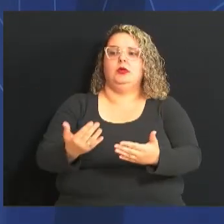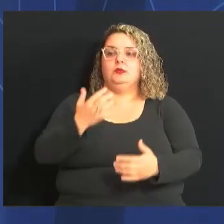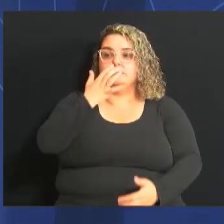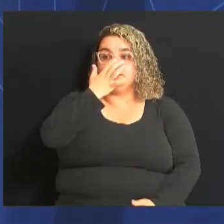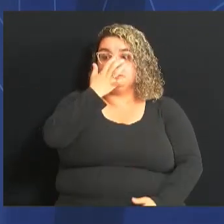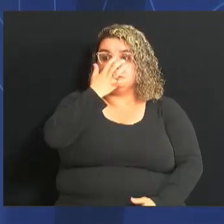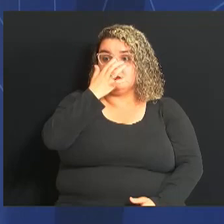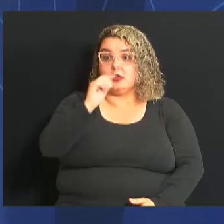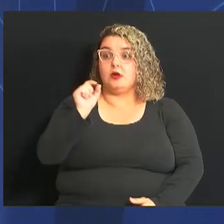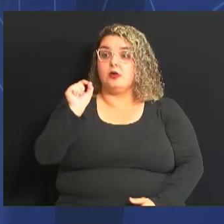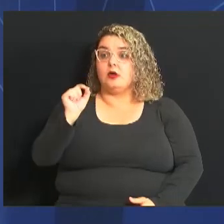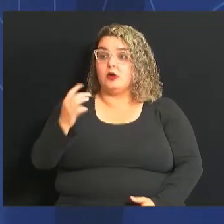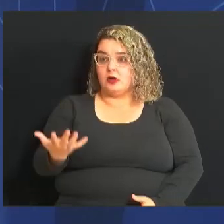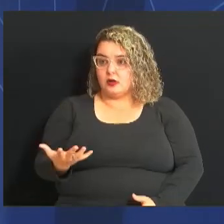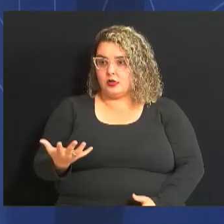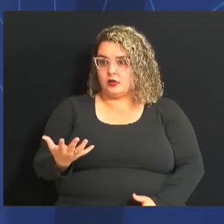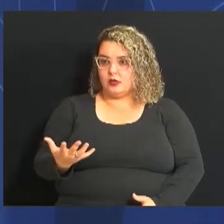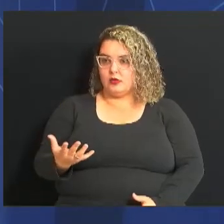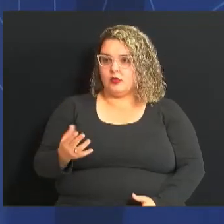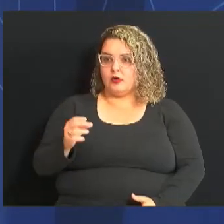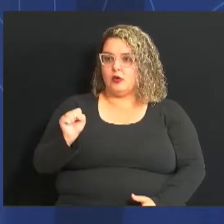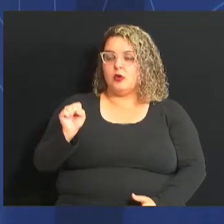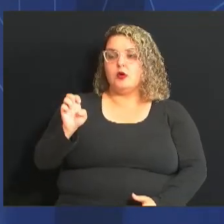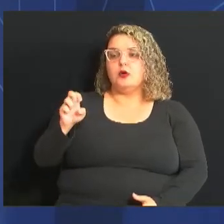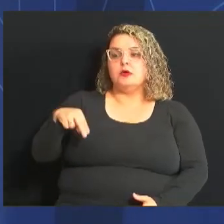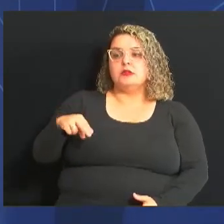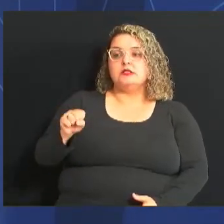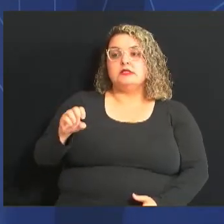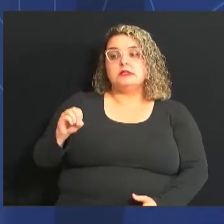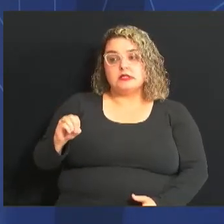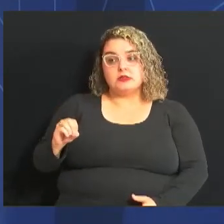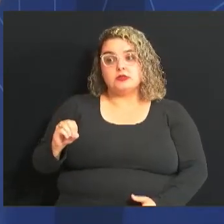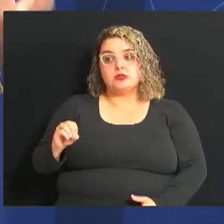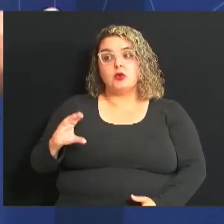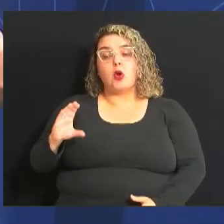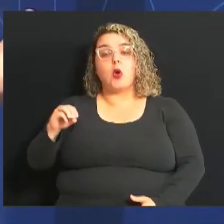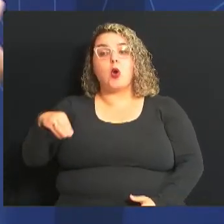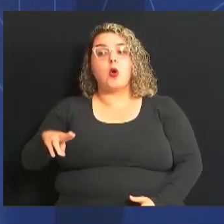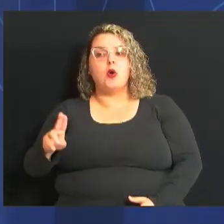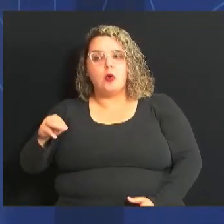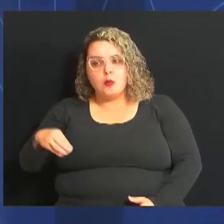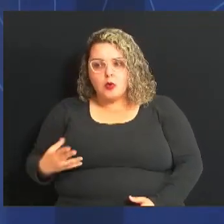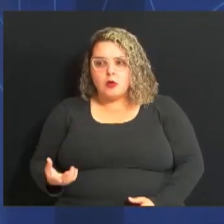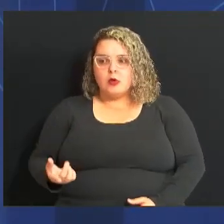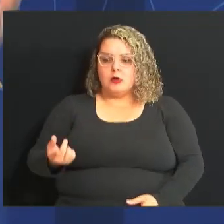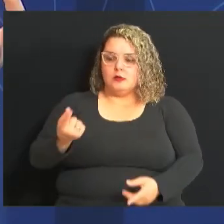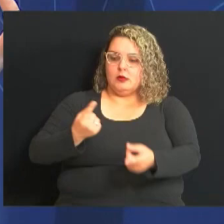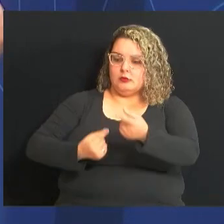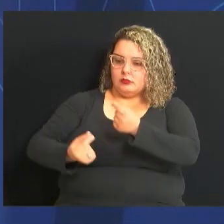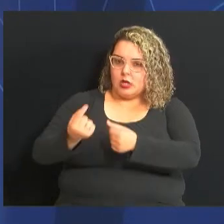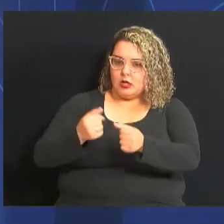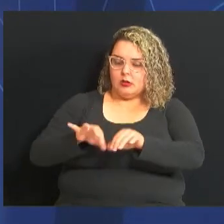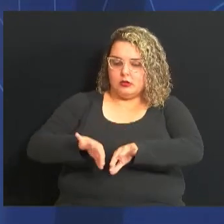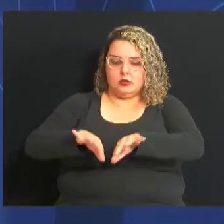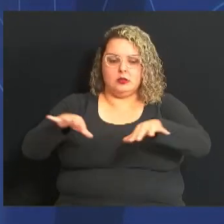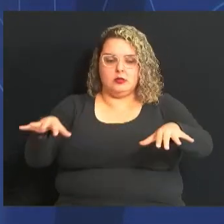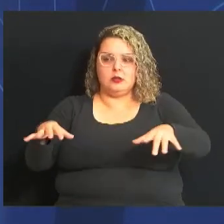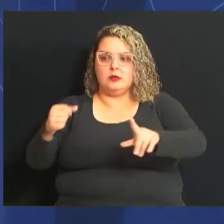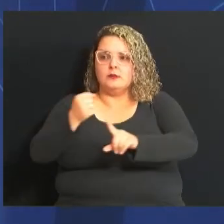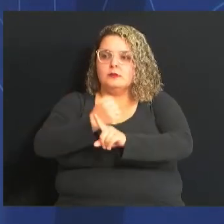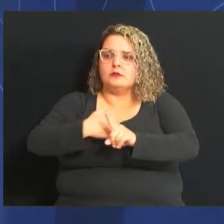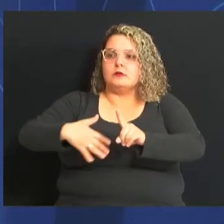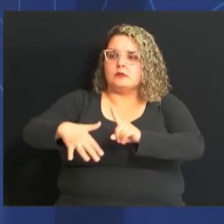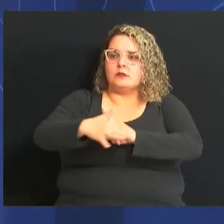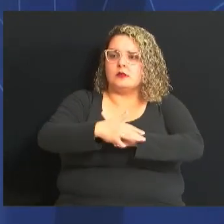é sobre um senso comum de achar que uma ascensão econômica, social, torna